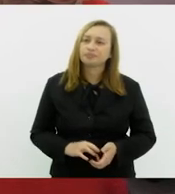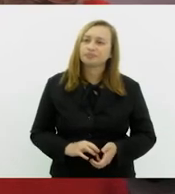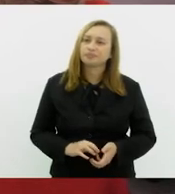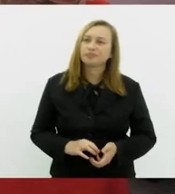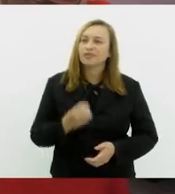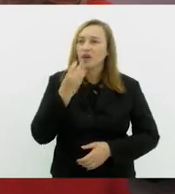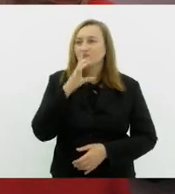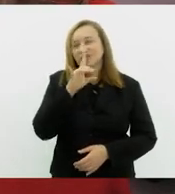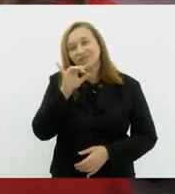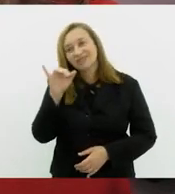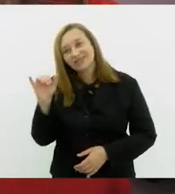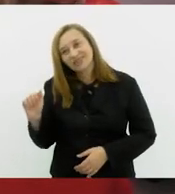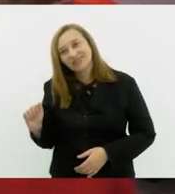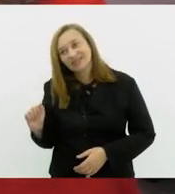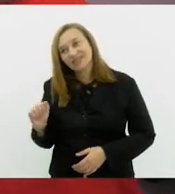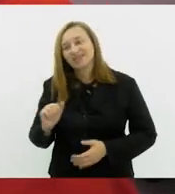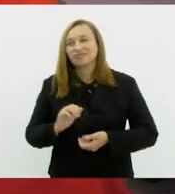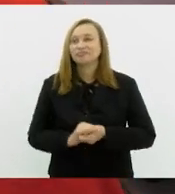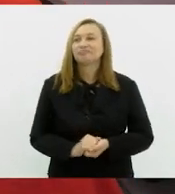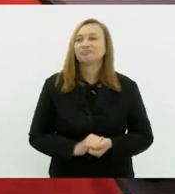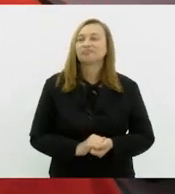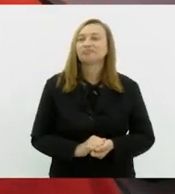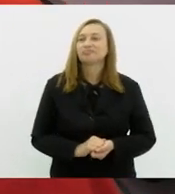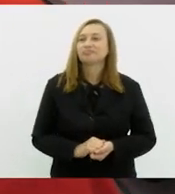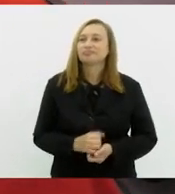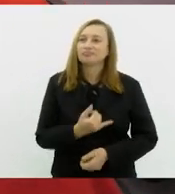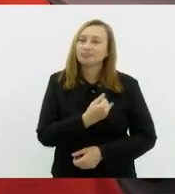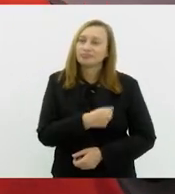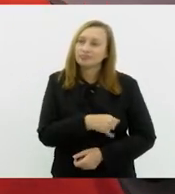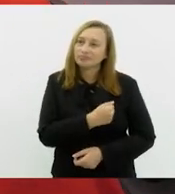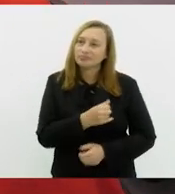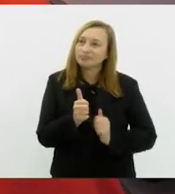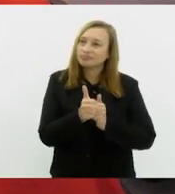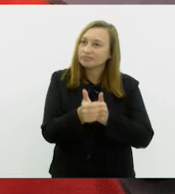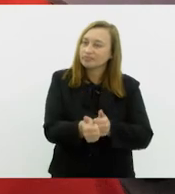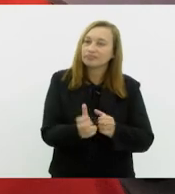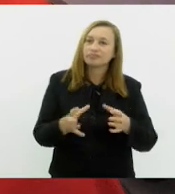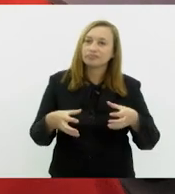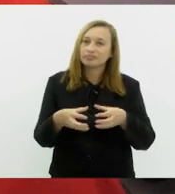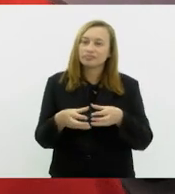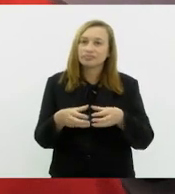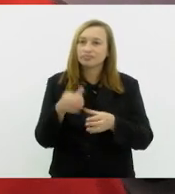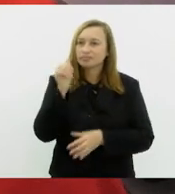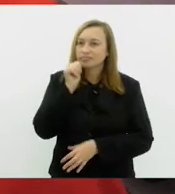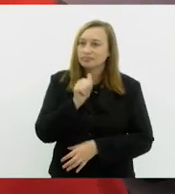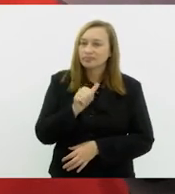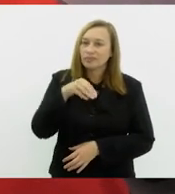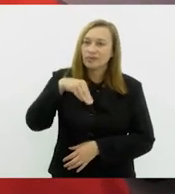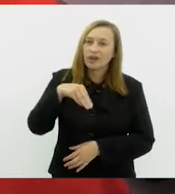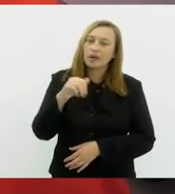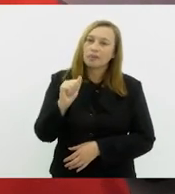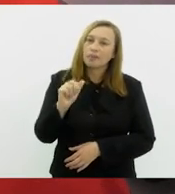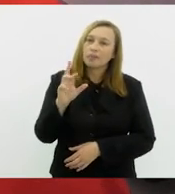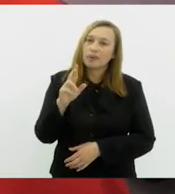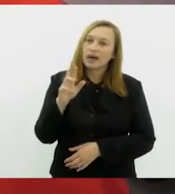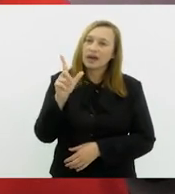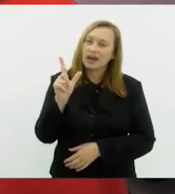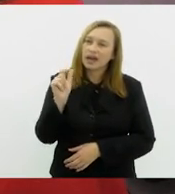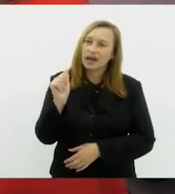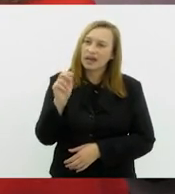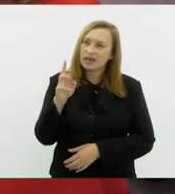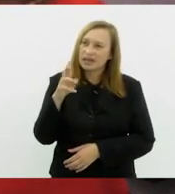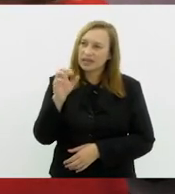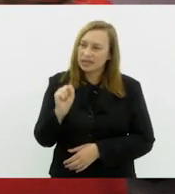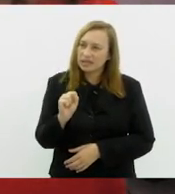Bom dia, gente. Lá em São João, a gente acompanha uma coletiva de mulheres, a coletiva Margaridas, onde a gente